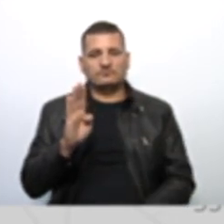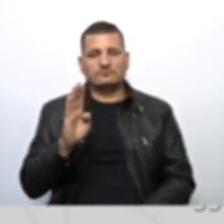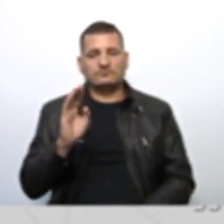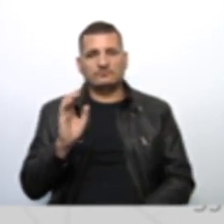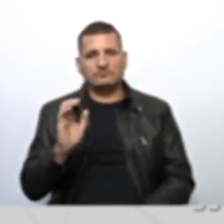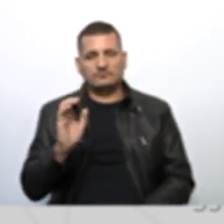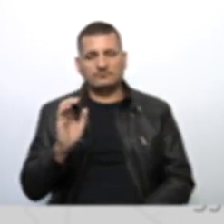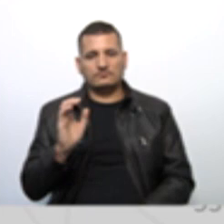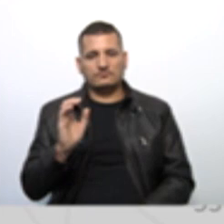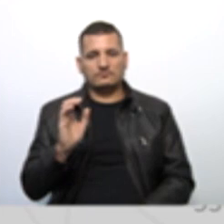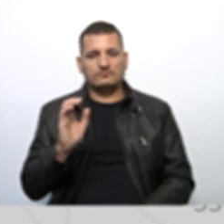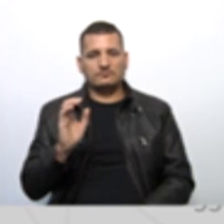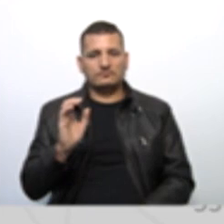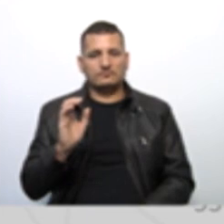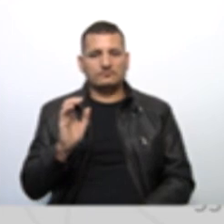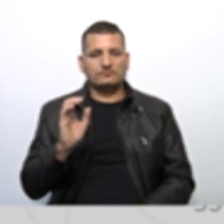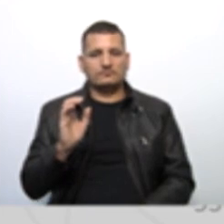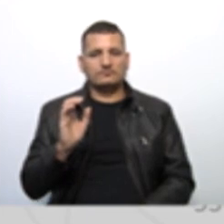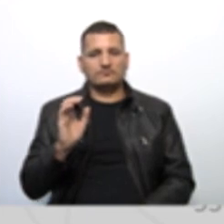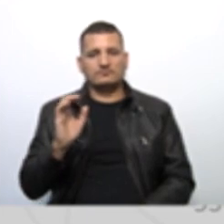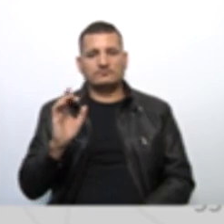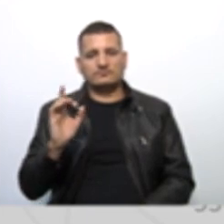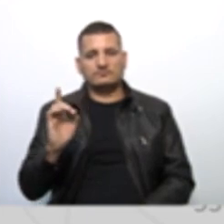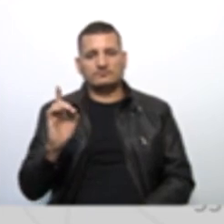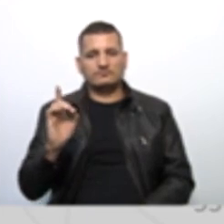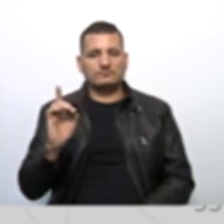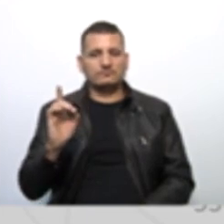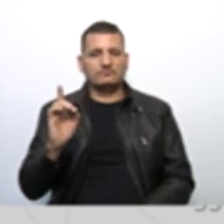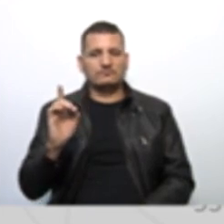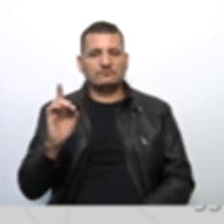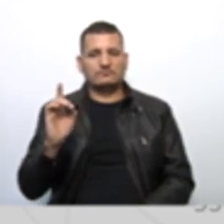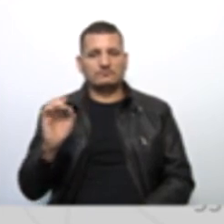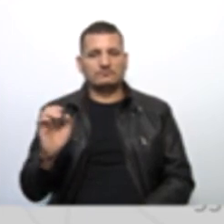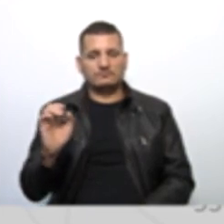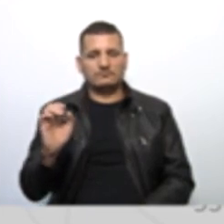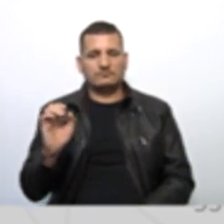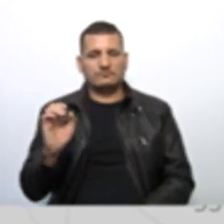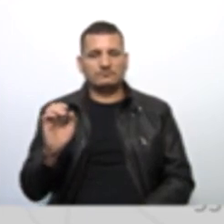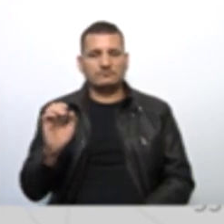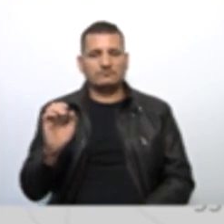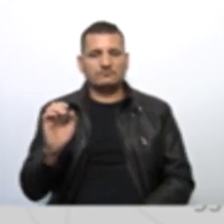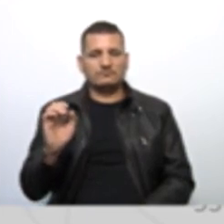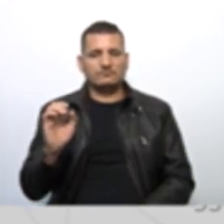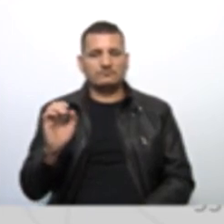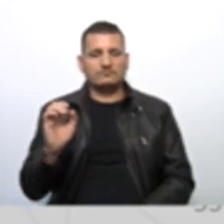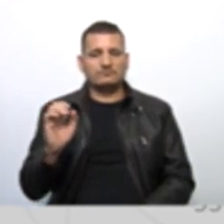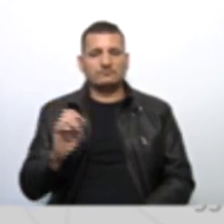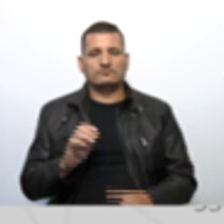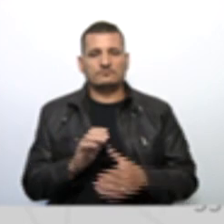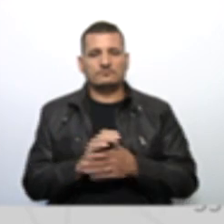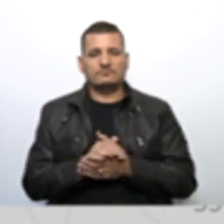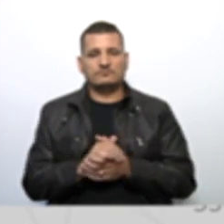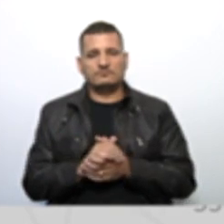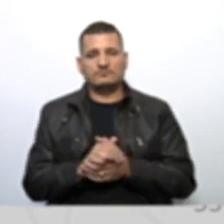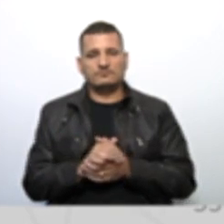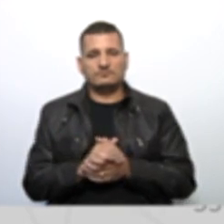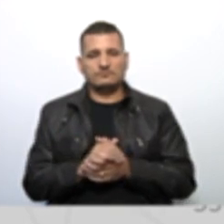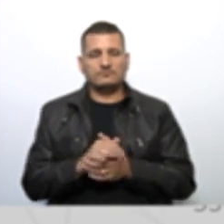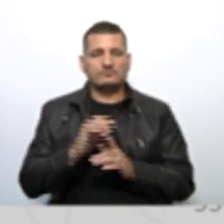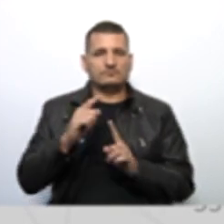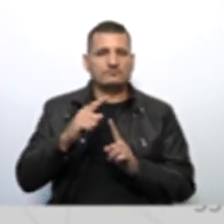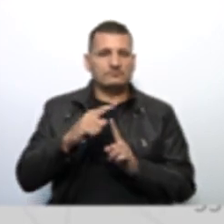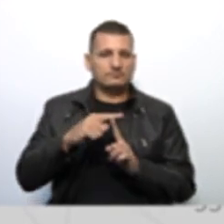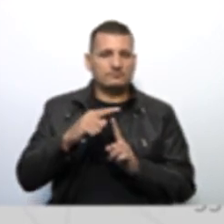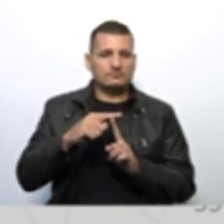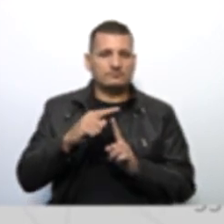tenho a estação C, tenho a D e tenho a estação E, não é isso? Então, o que ele falou? É uma topologia em